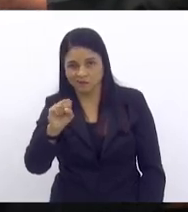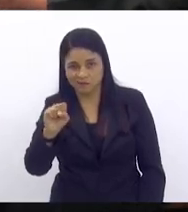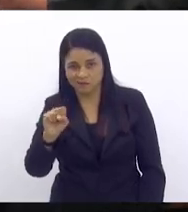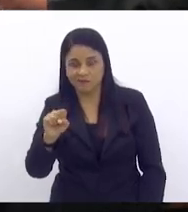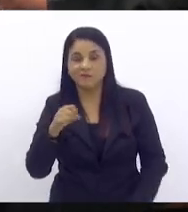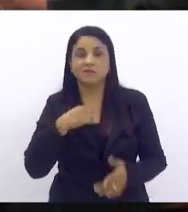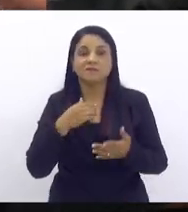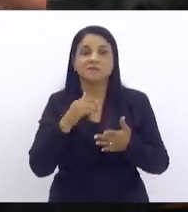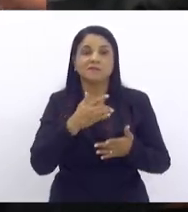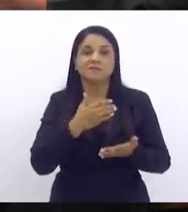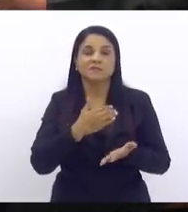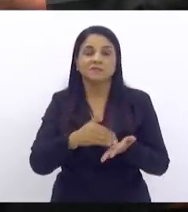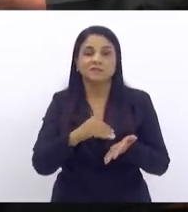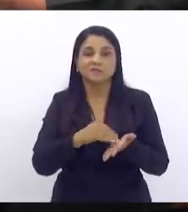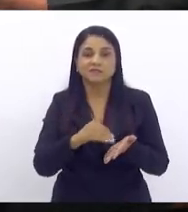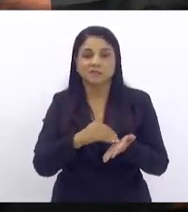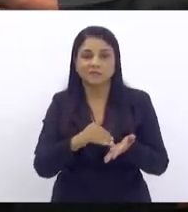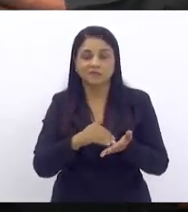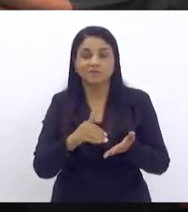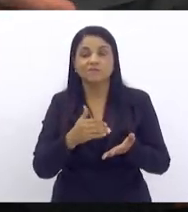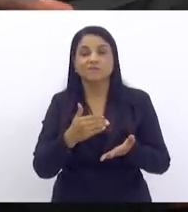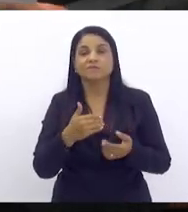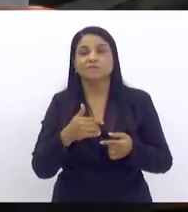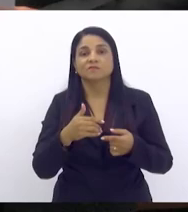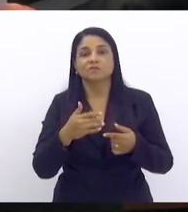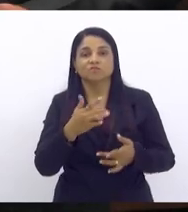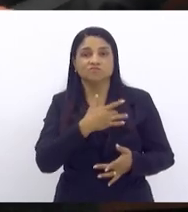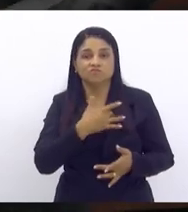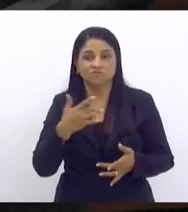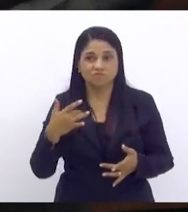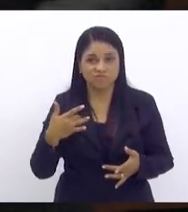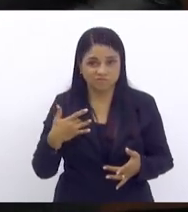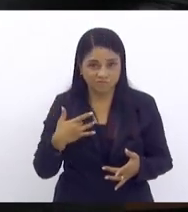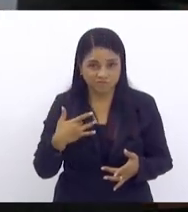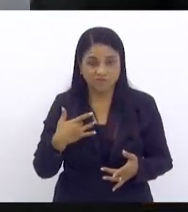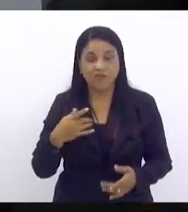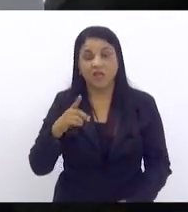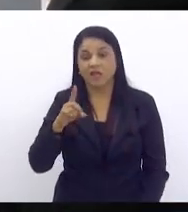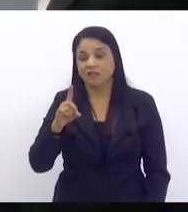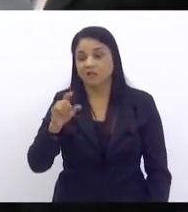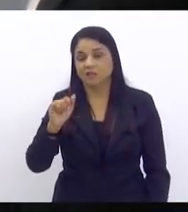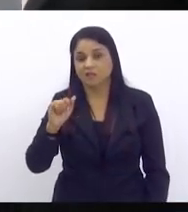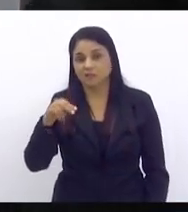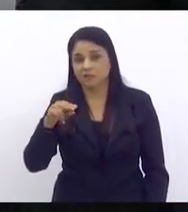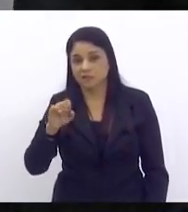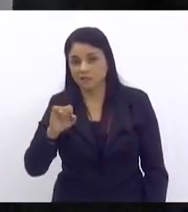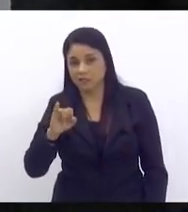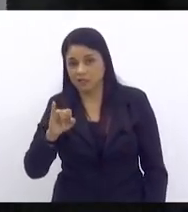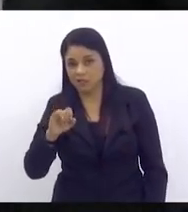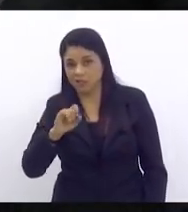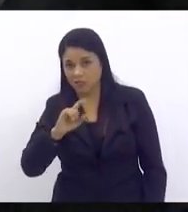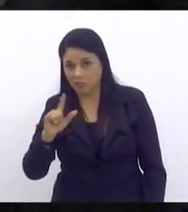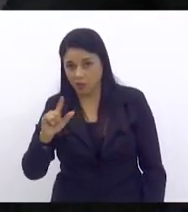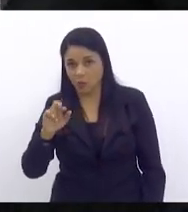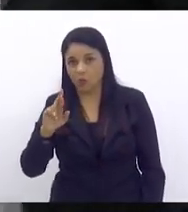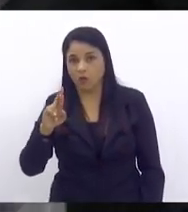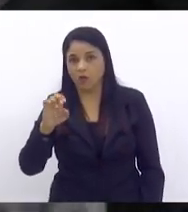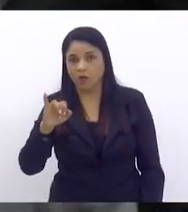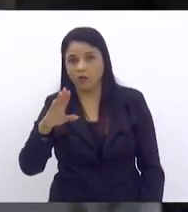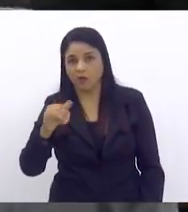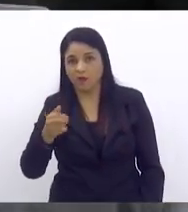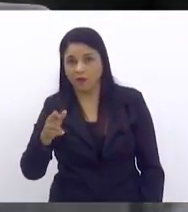e deputado federal, aliás, senhor Daniel Ricardo Sorães, é o nome dele. Para concluir. Daniel Ricardo